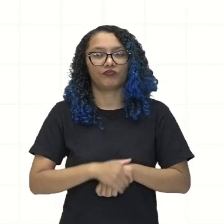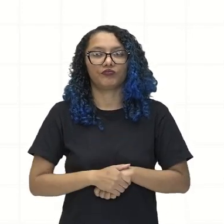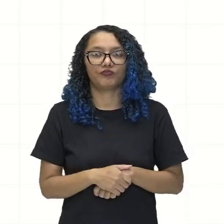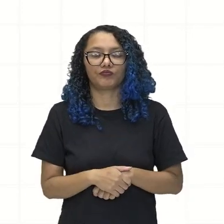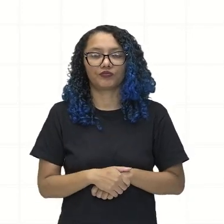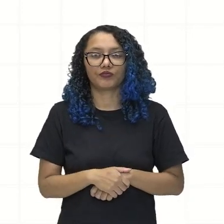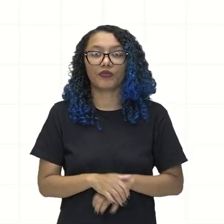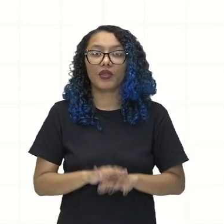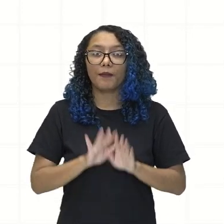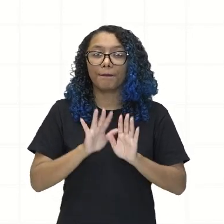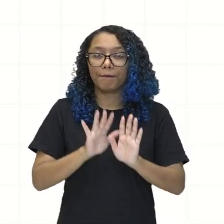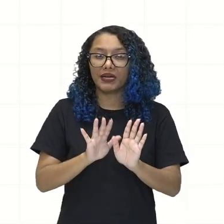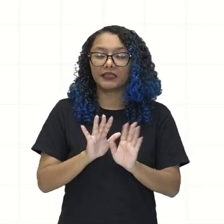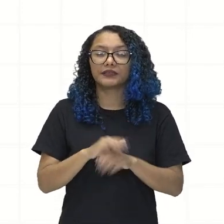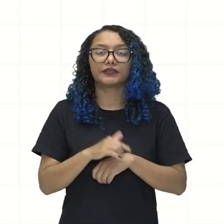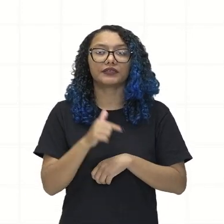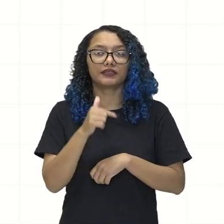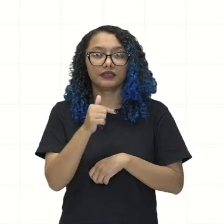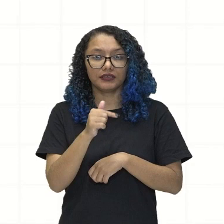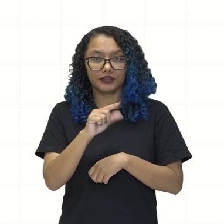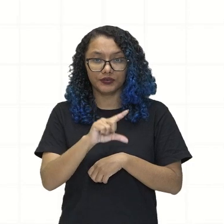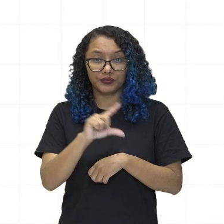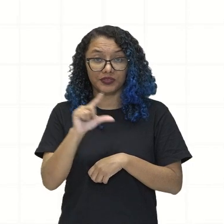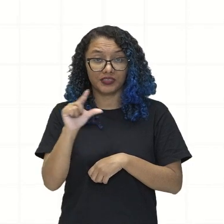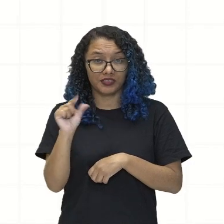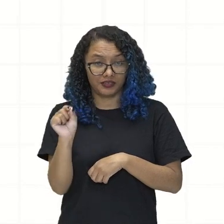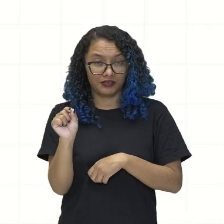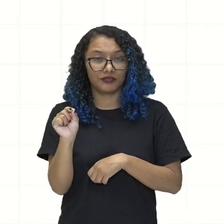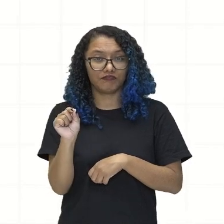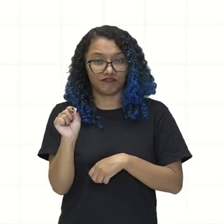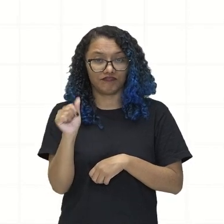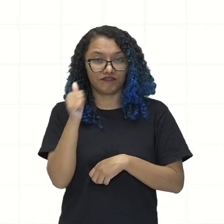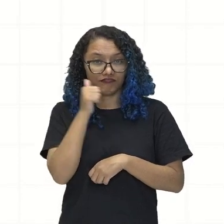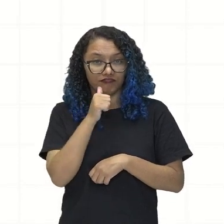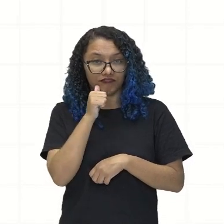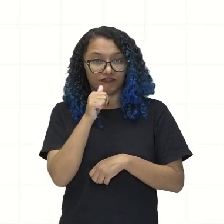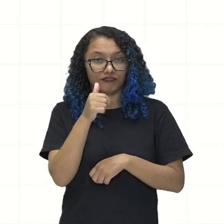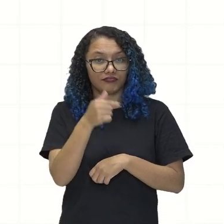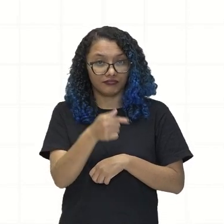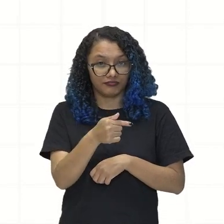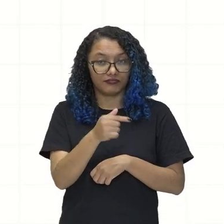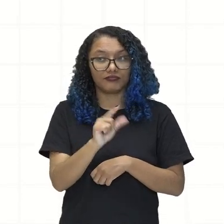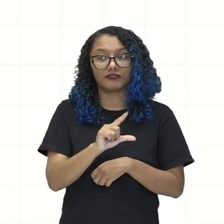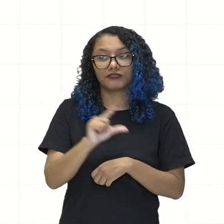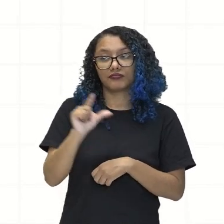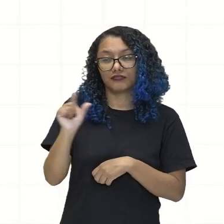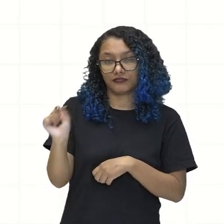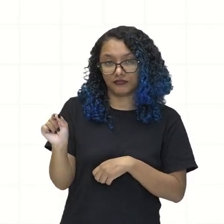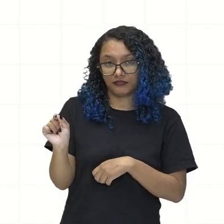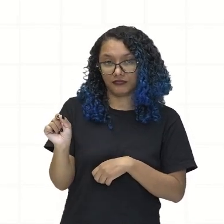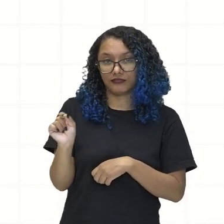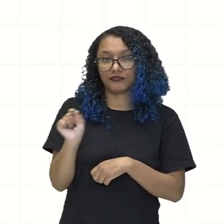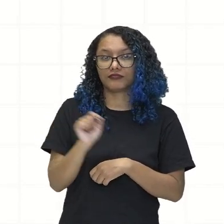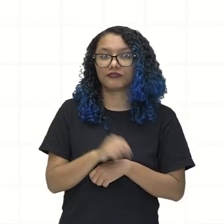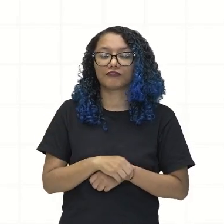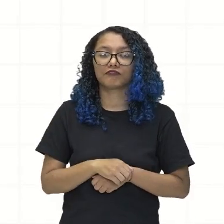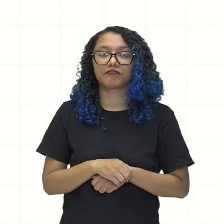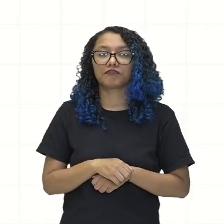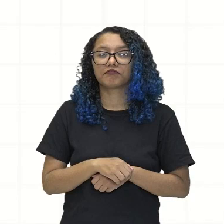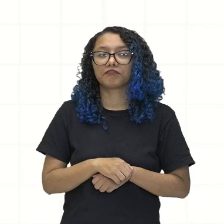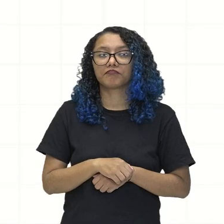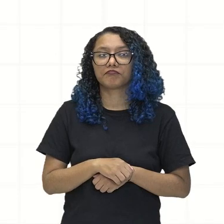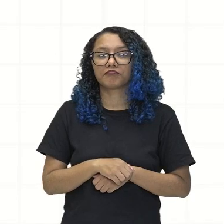quando 7 meninas saíram, ora... Então, eu já tenho uma nova situação. A